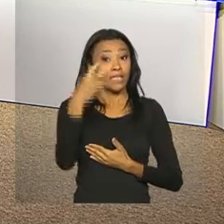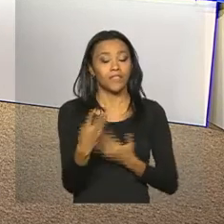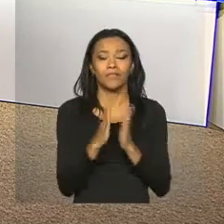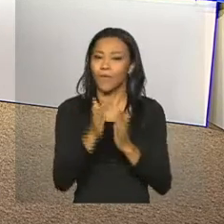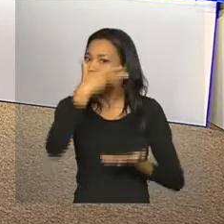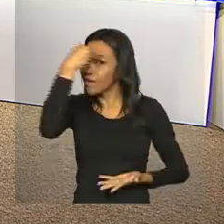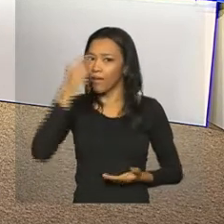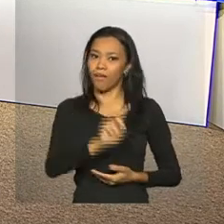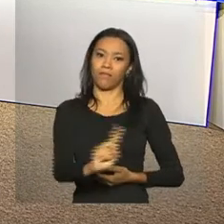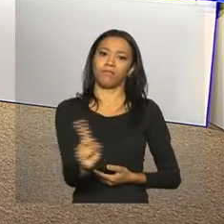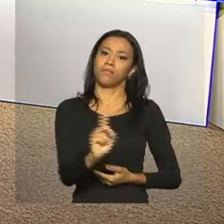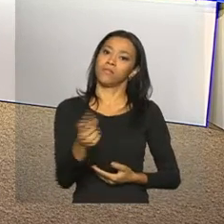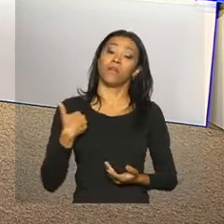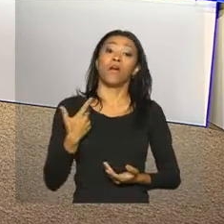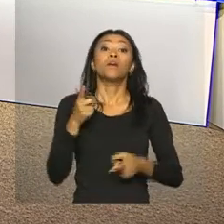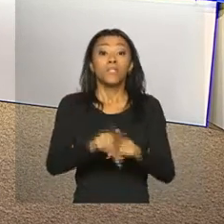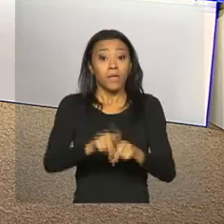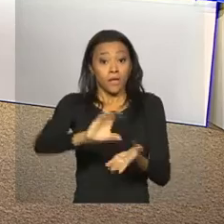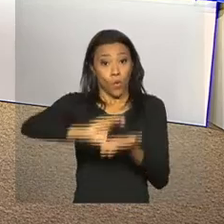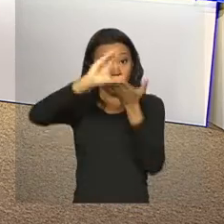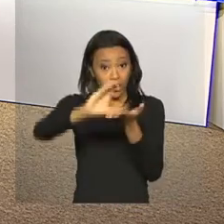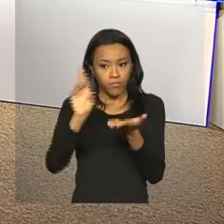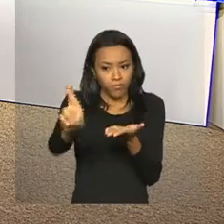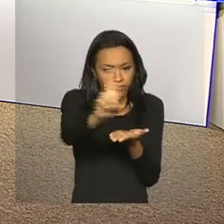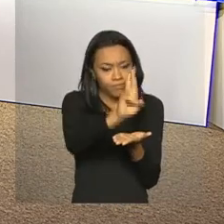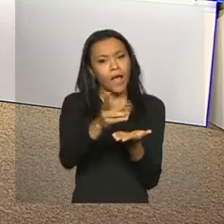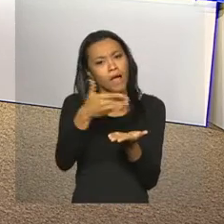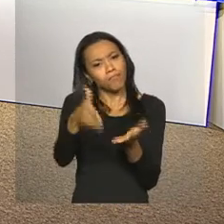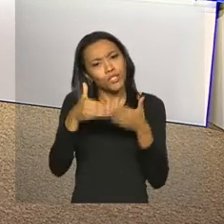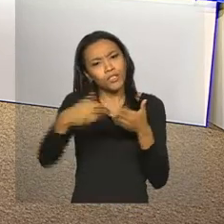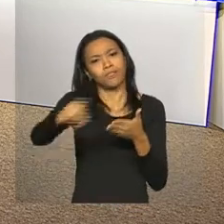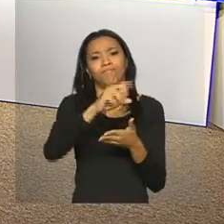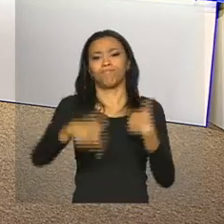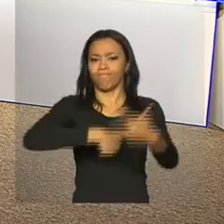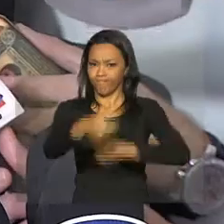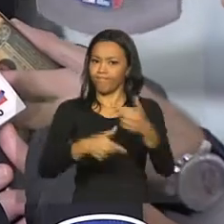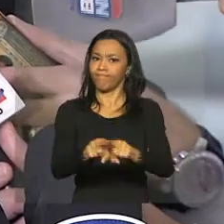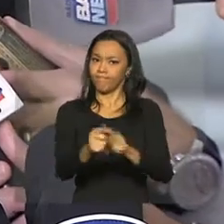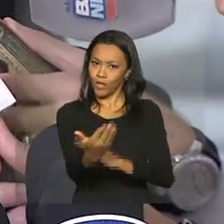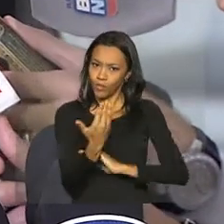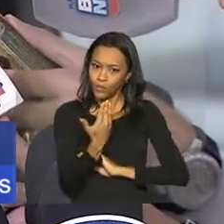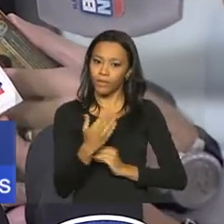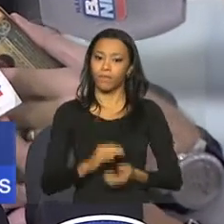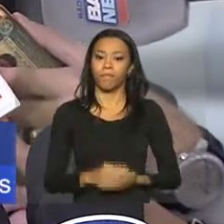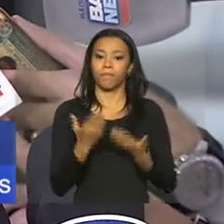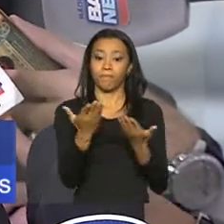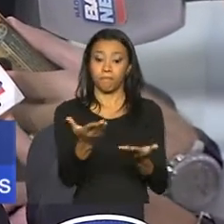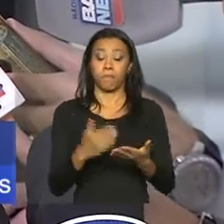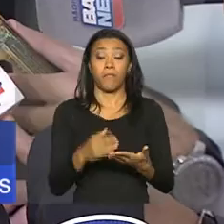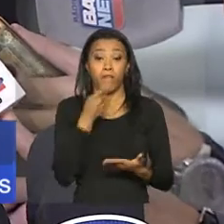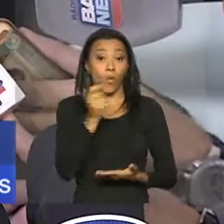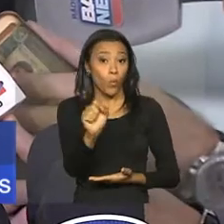esqueça para o representante do conselho a população deve fazer a sua parte a questão do cuidado